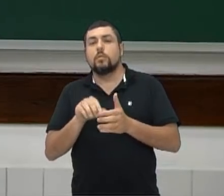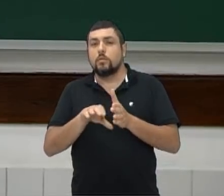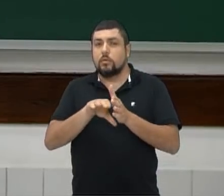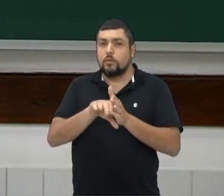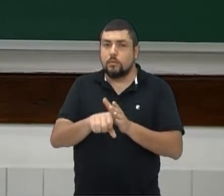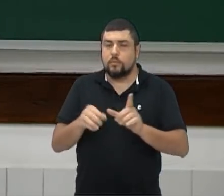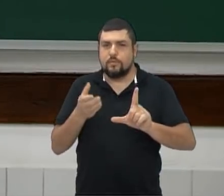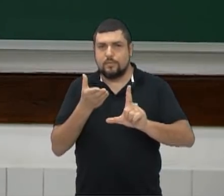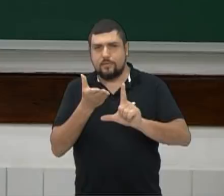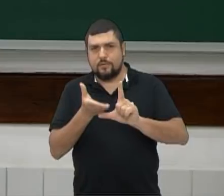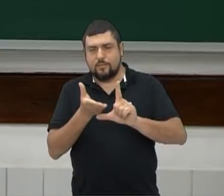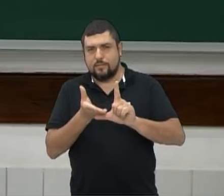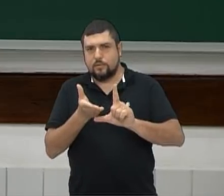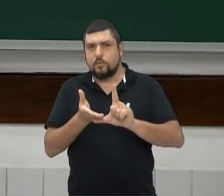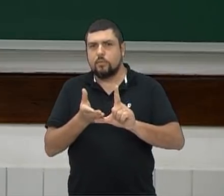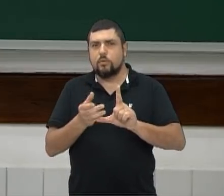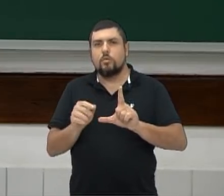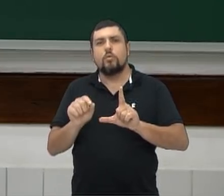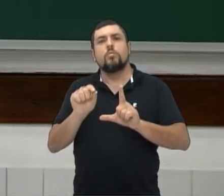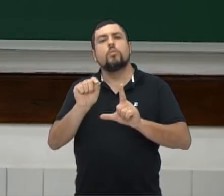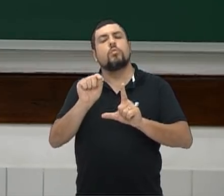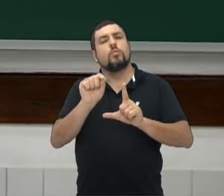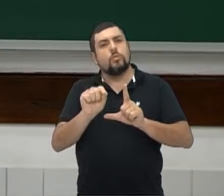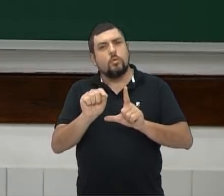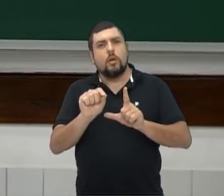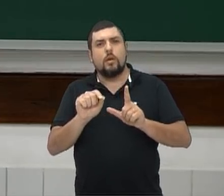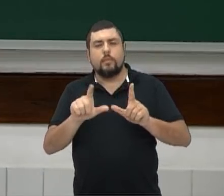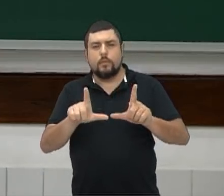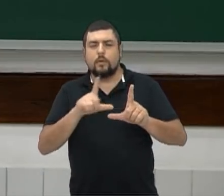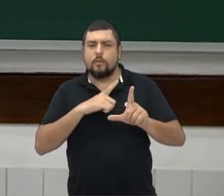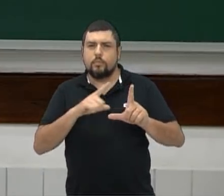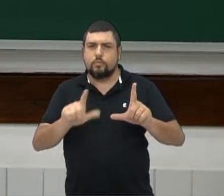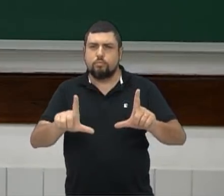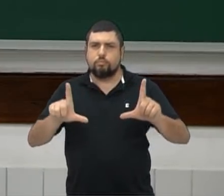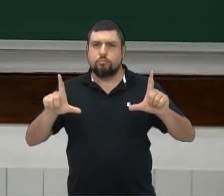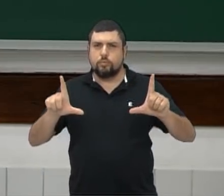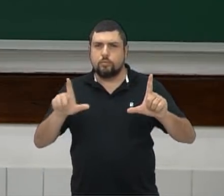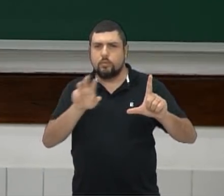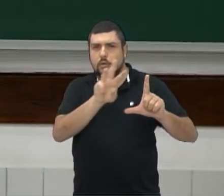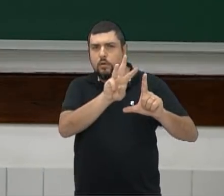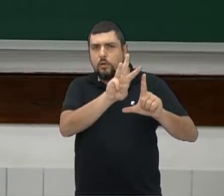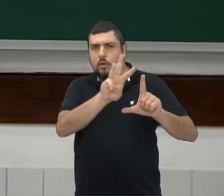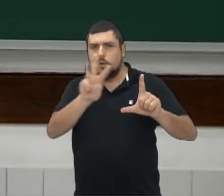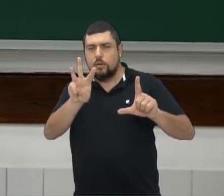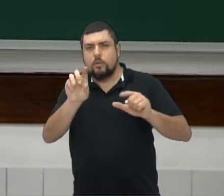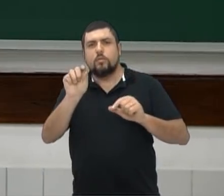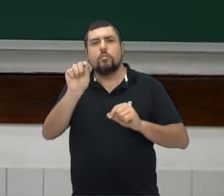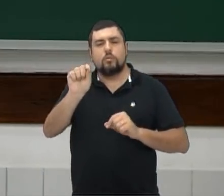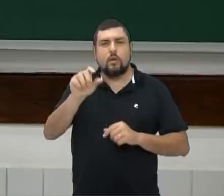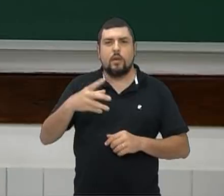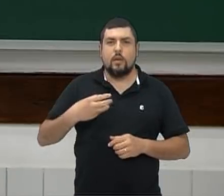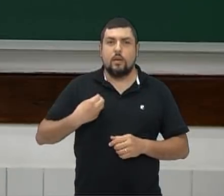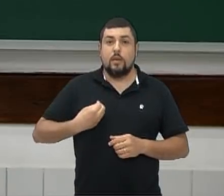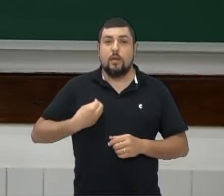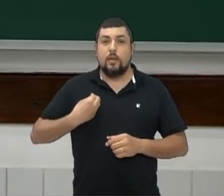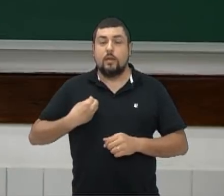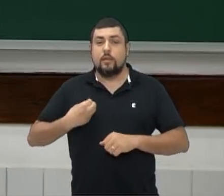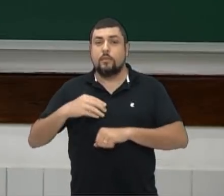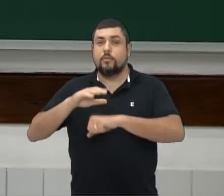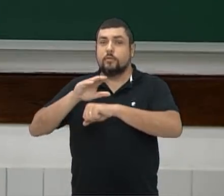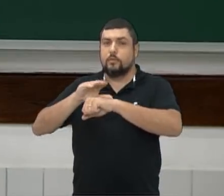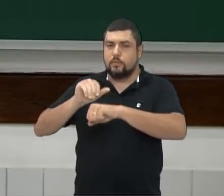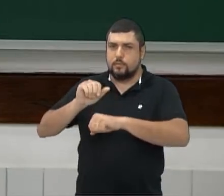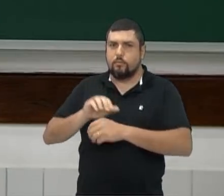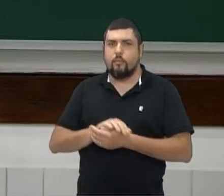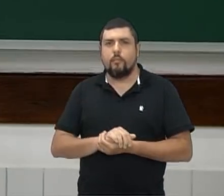Classroom de vocês, onde vai aparecer para vocês um link que vai estar disponível a opção de chamada.